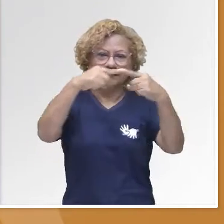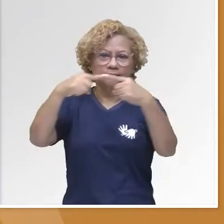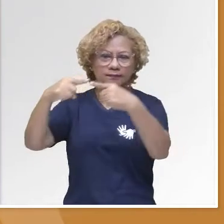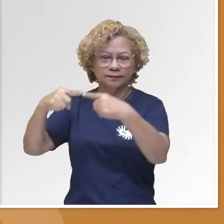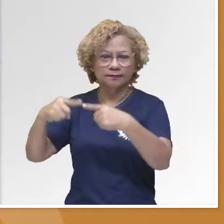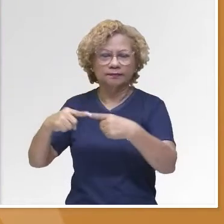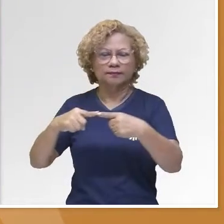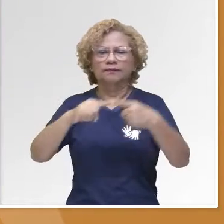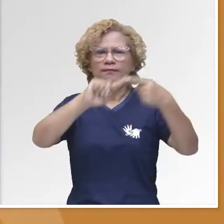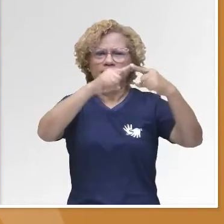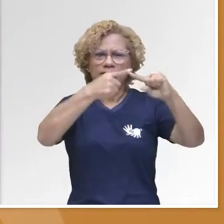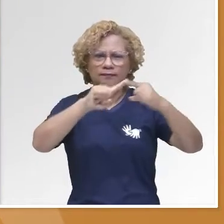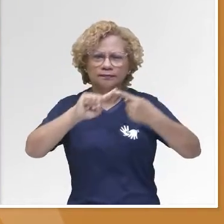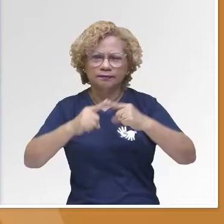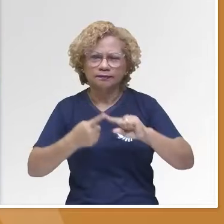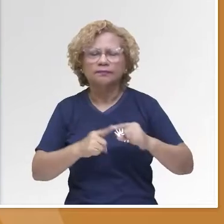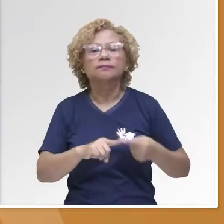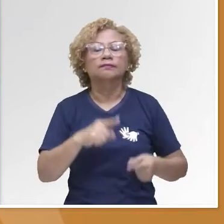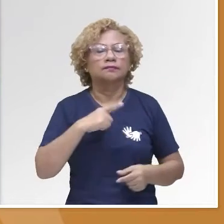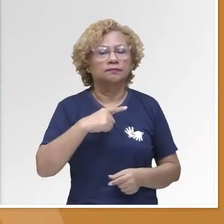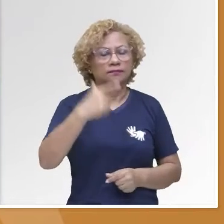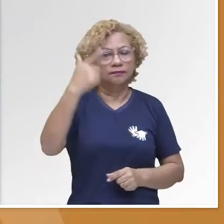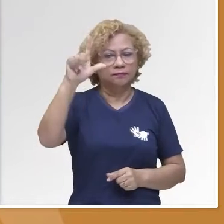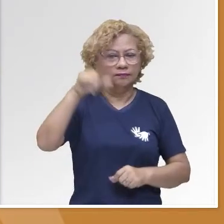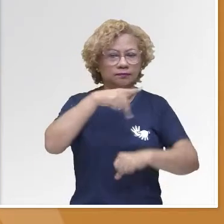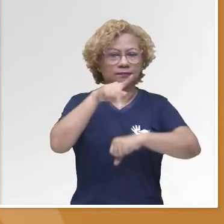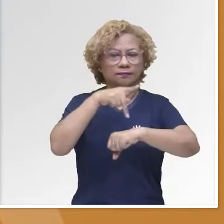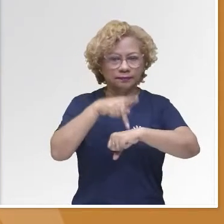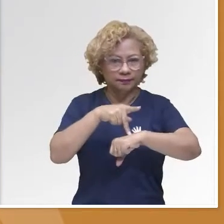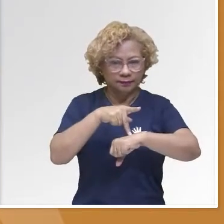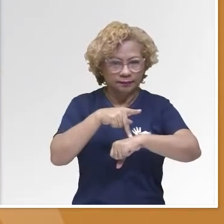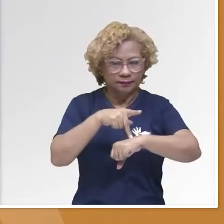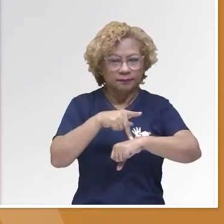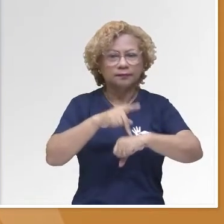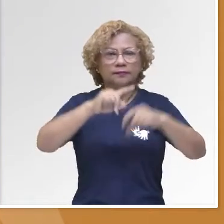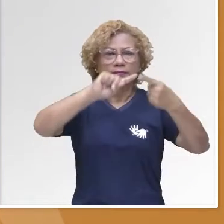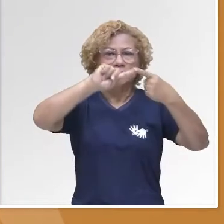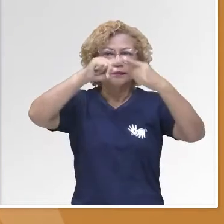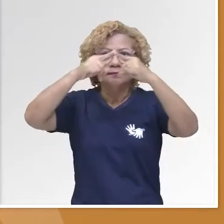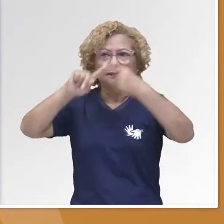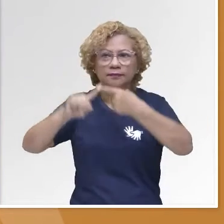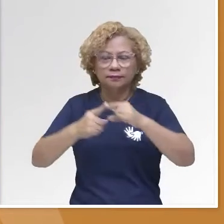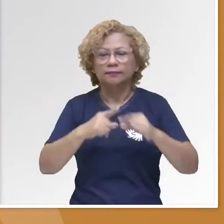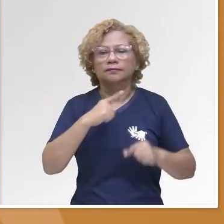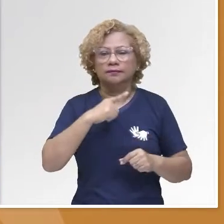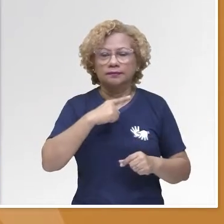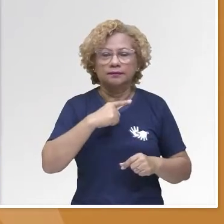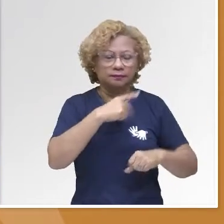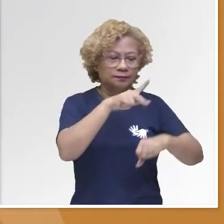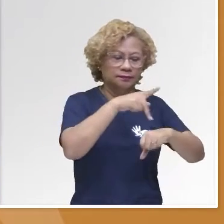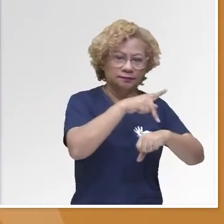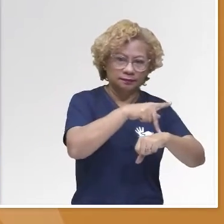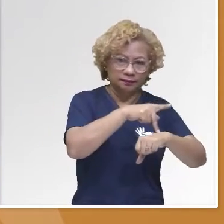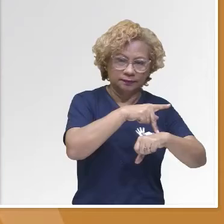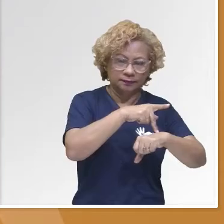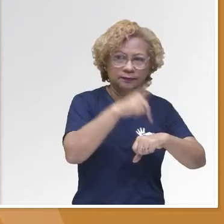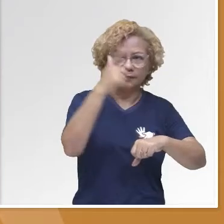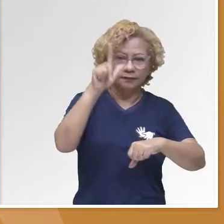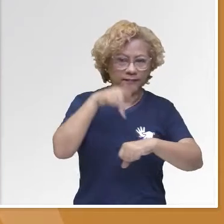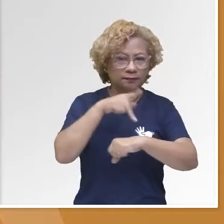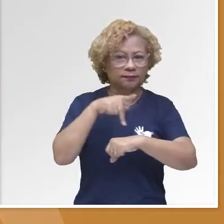outros países. Muitas das vezes, essa conexão que vai existir de um país para o outro pode